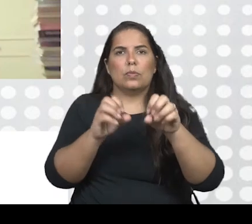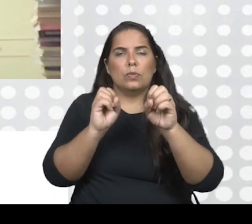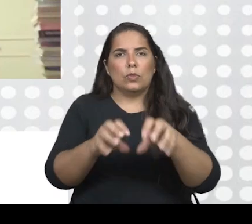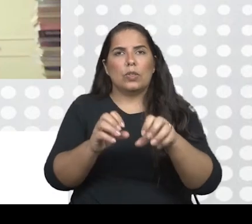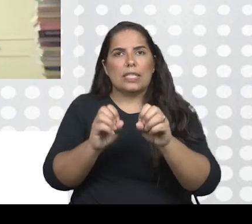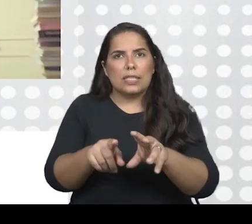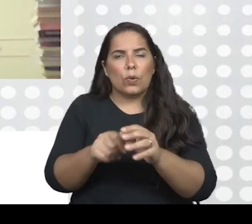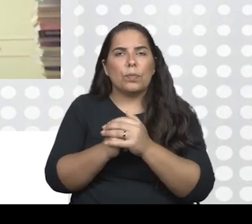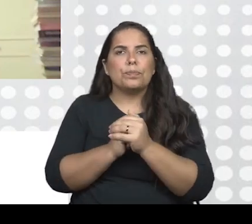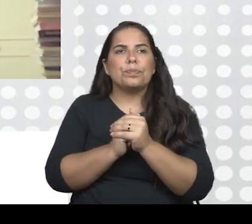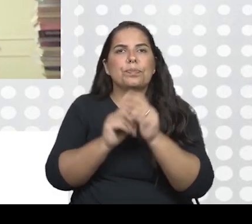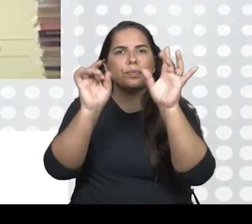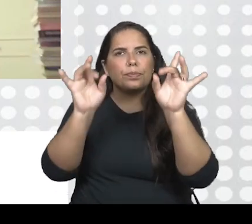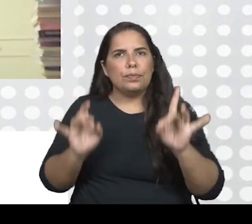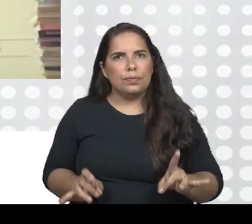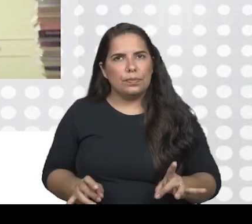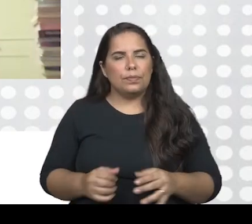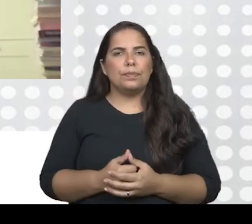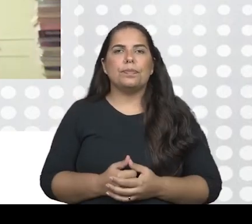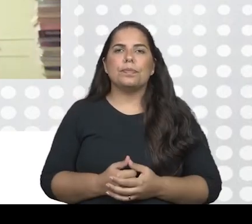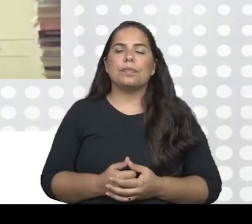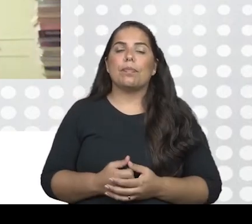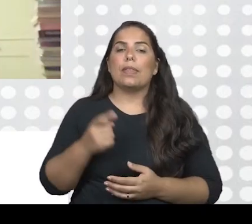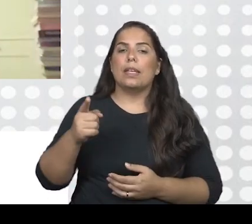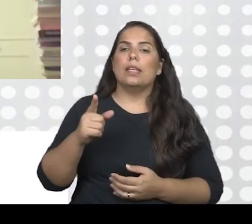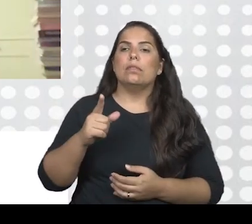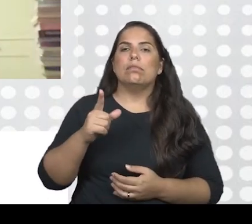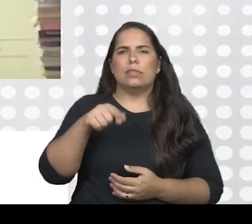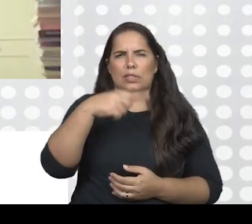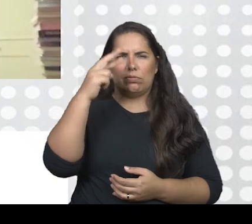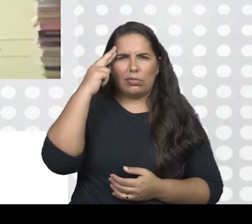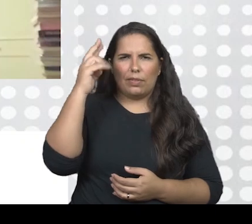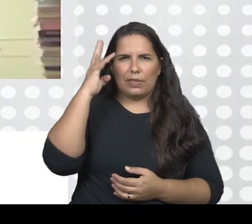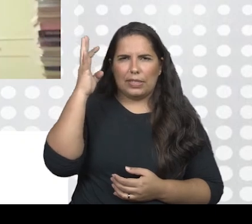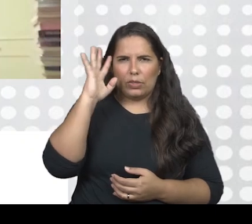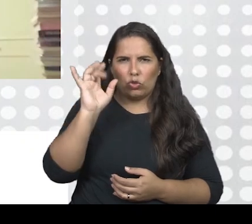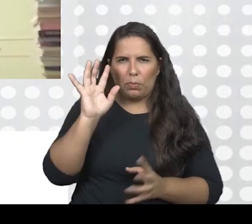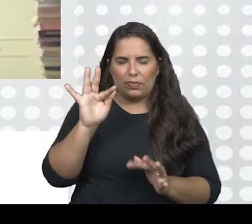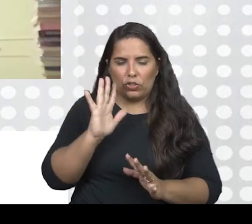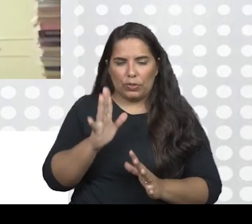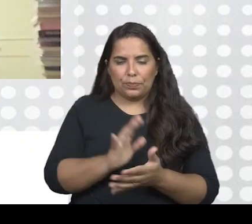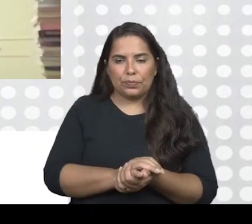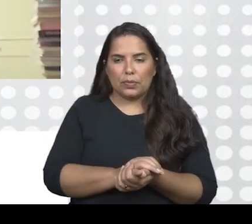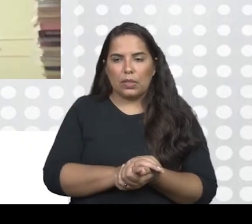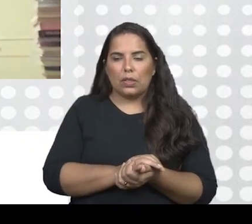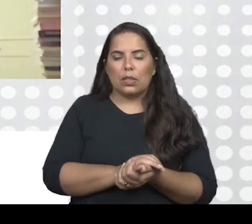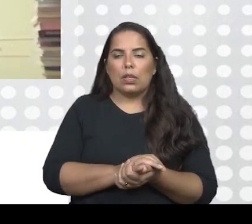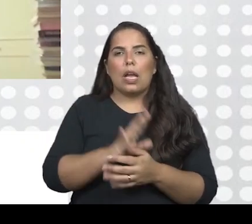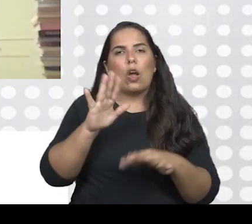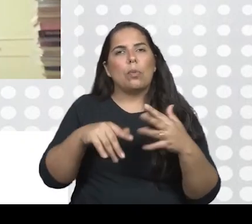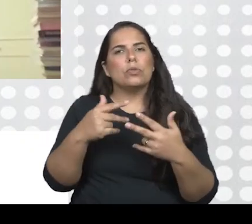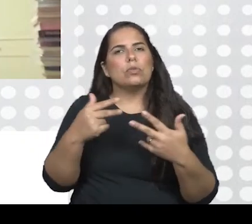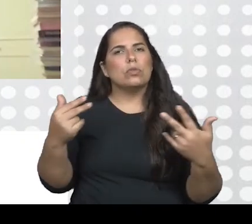educação especial. Aqui eu deixo para reflexão, só para fechar,